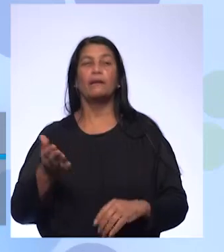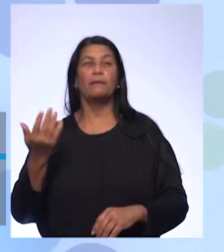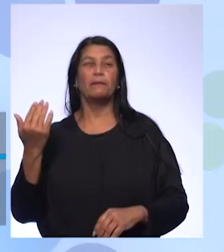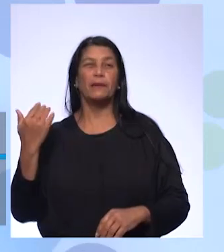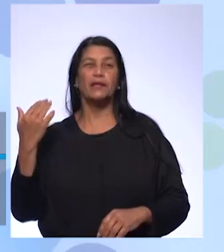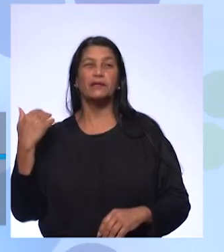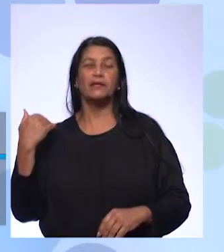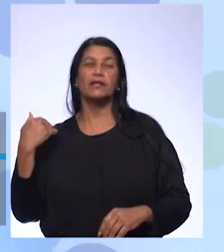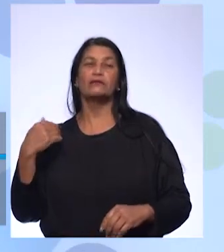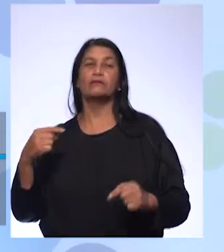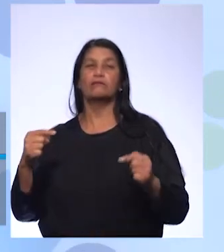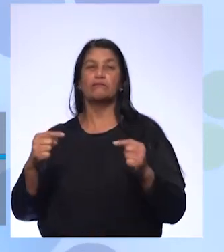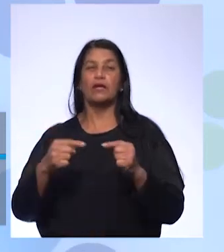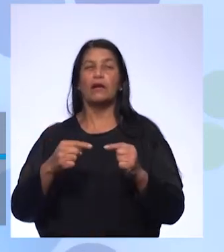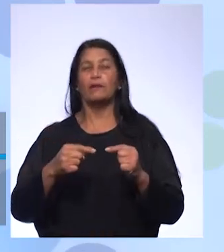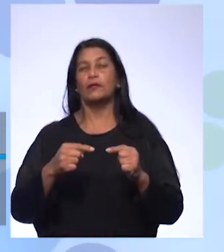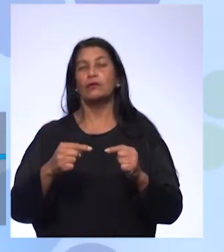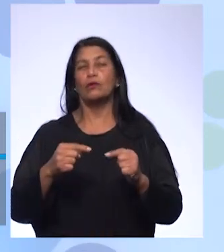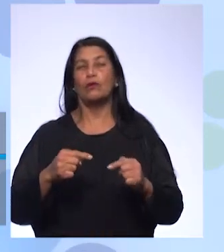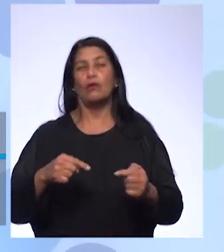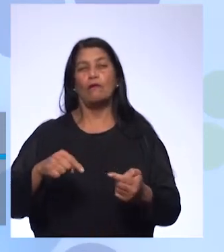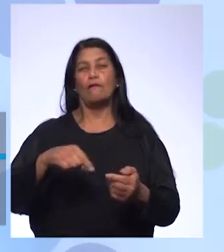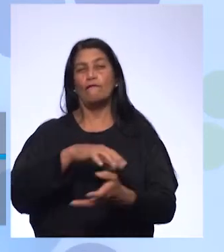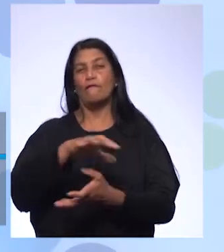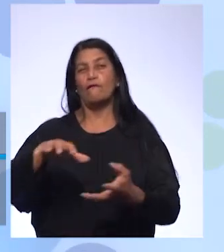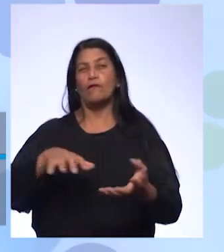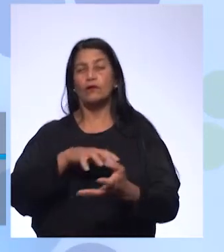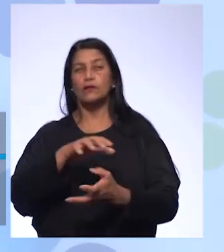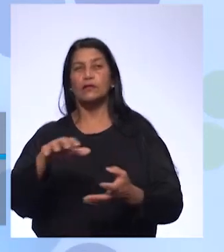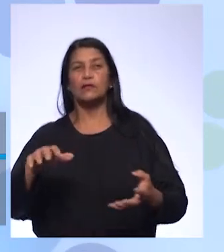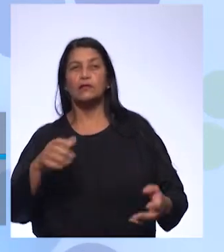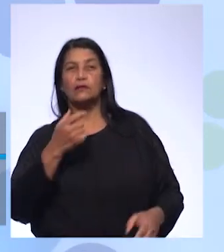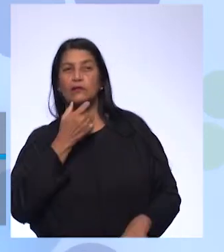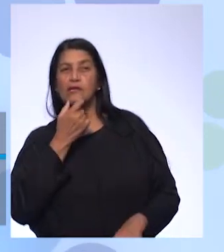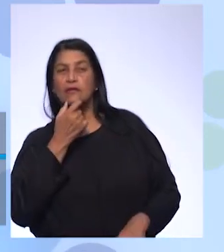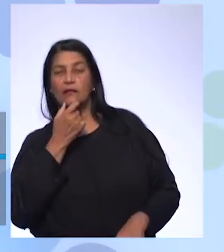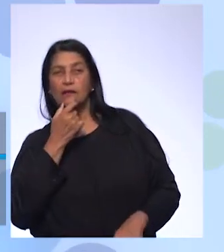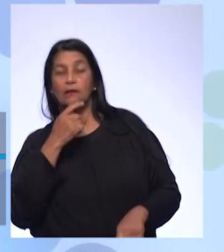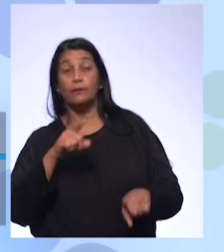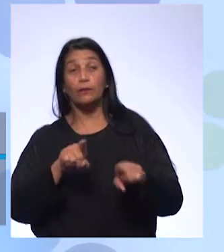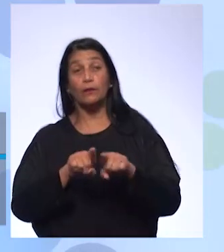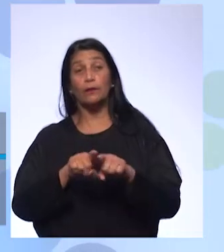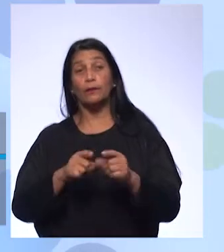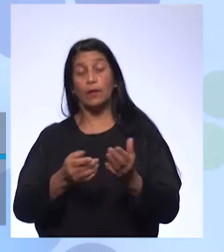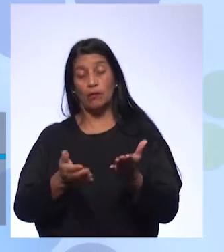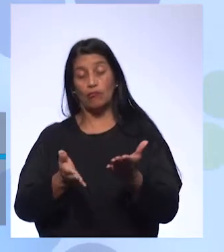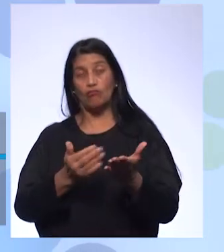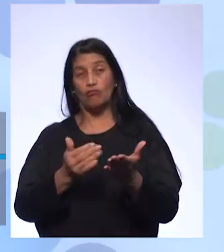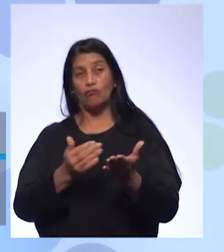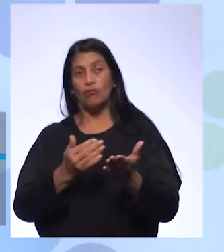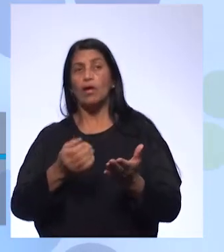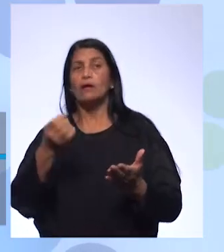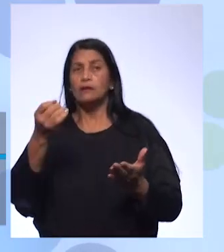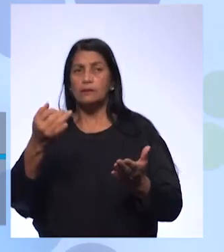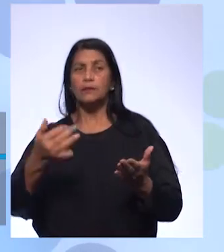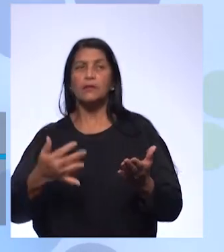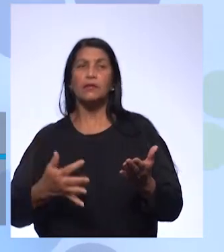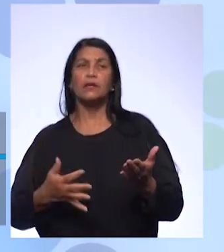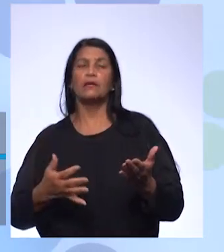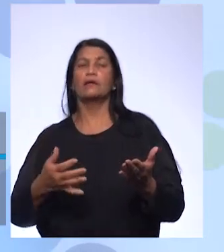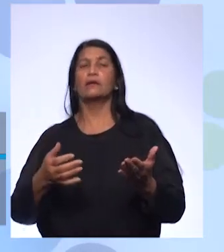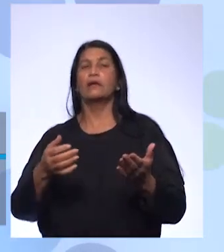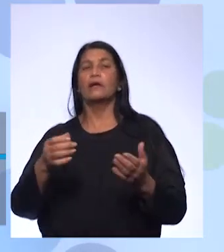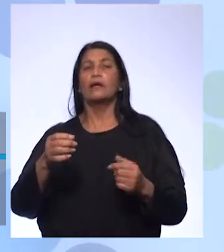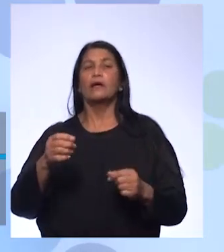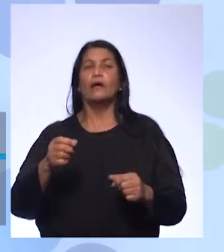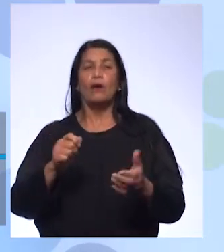Revolução Inglesa. No caderno do aluno, vocês também têm uma atividade ali que traz um trecho do livro A Utopia, onde justamente o autor